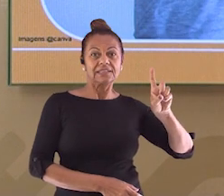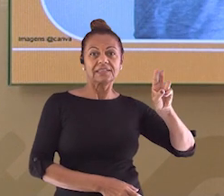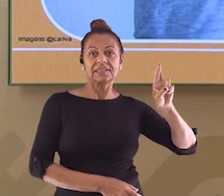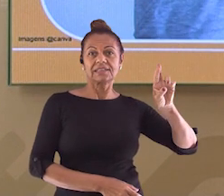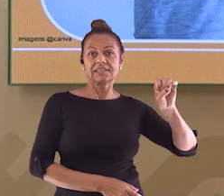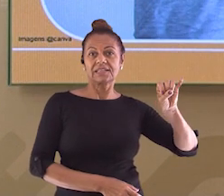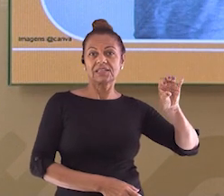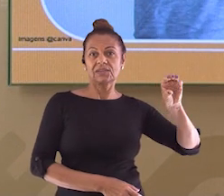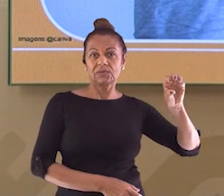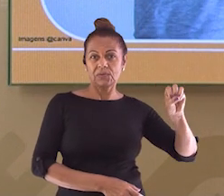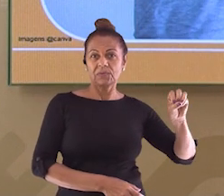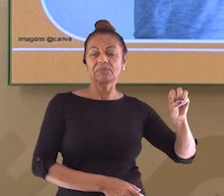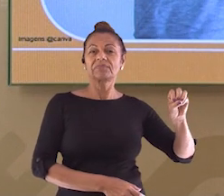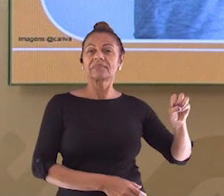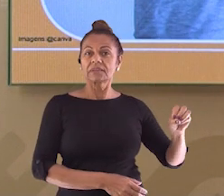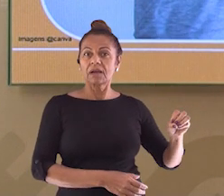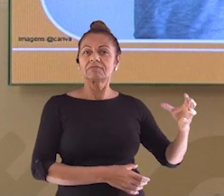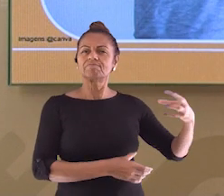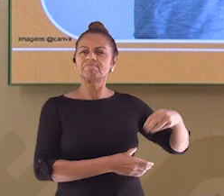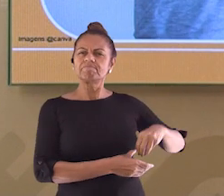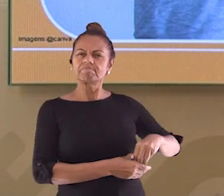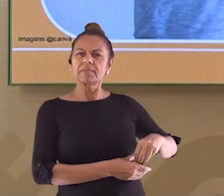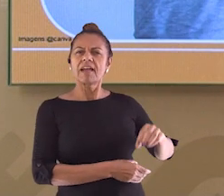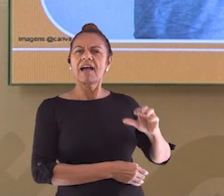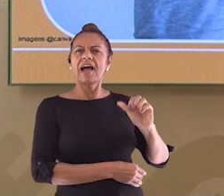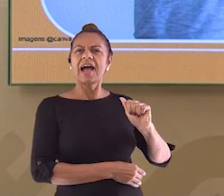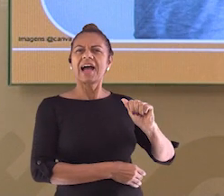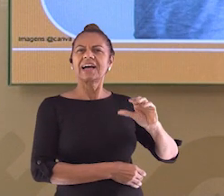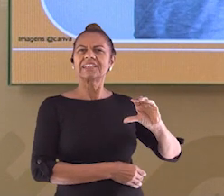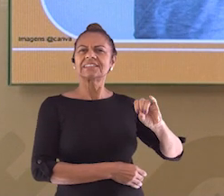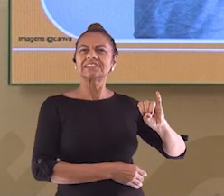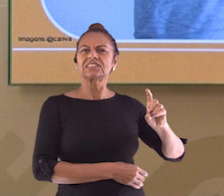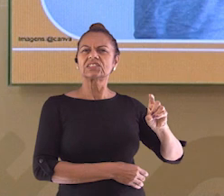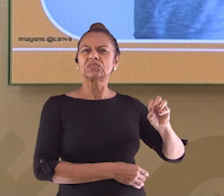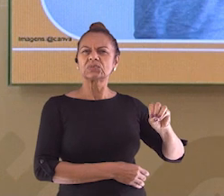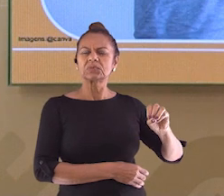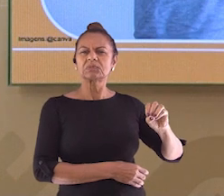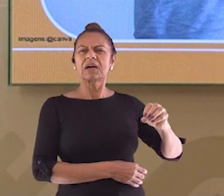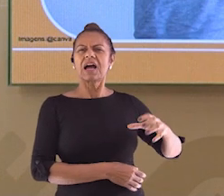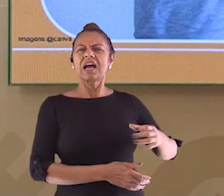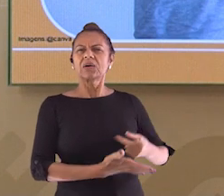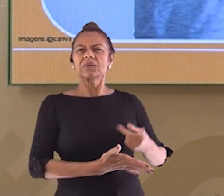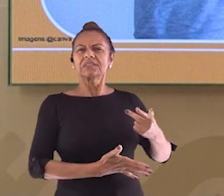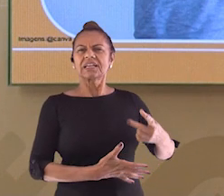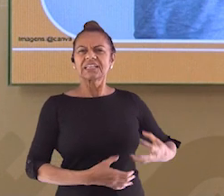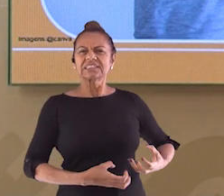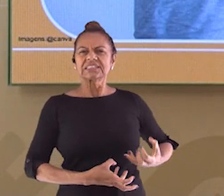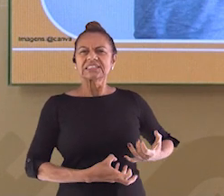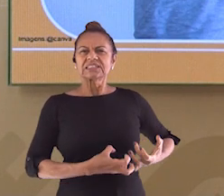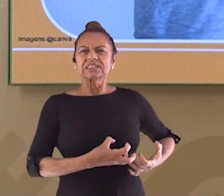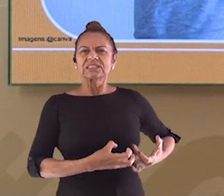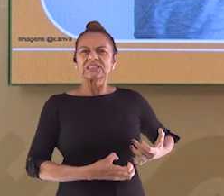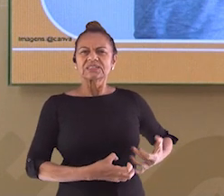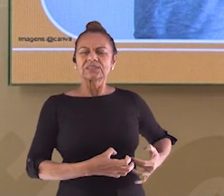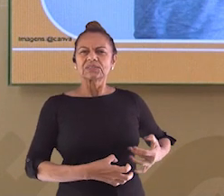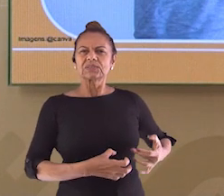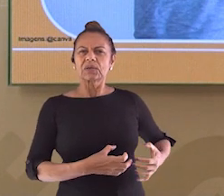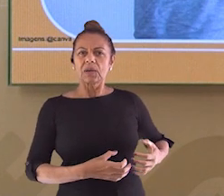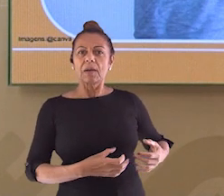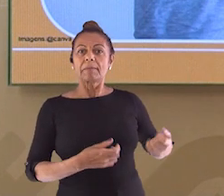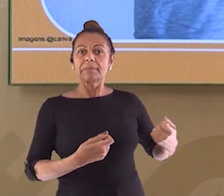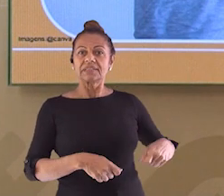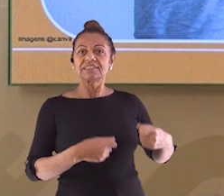exemplo, isso significa que a acidez está desregulada e, por isso, utilizamos